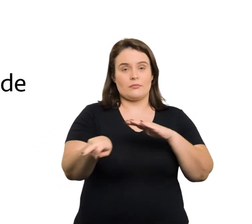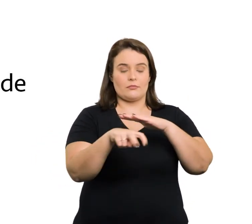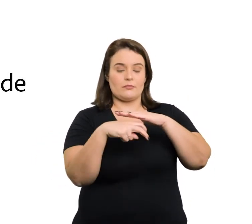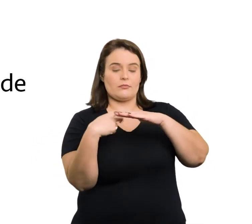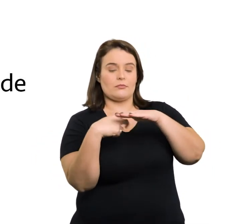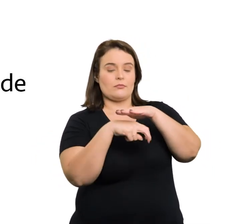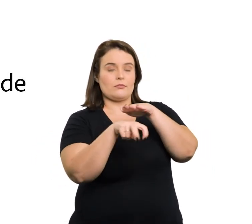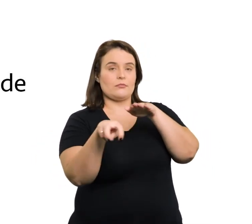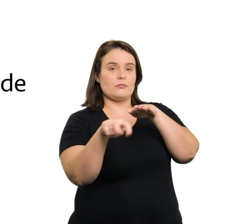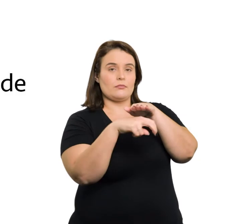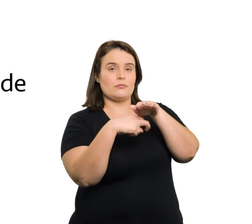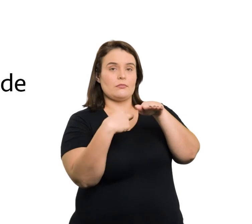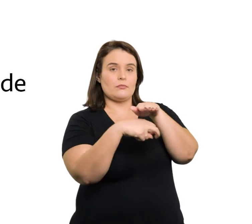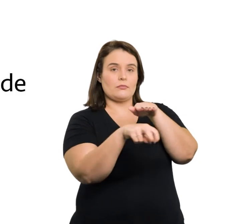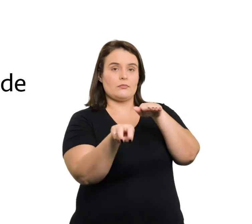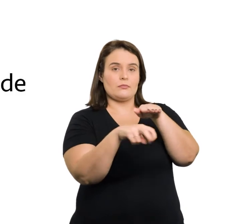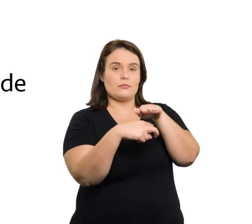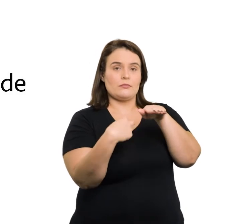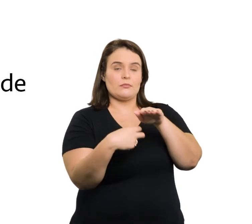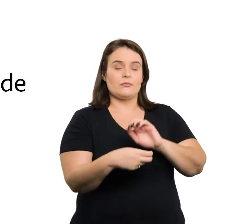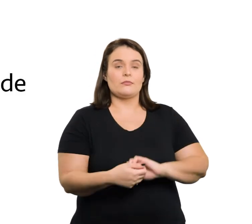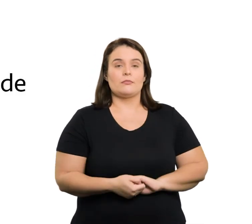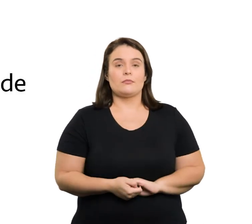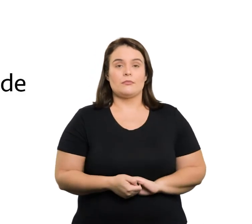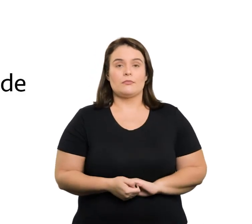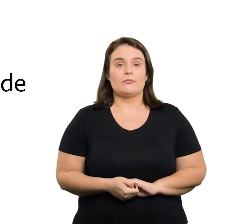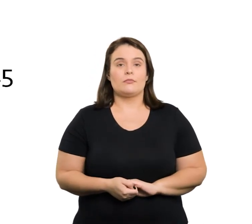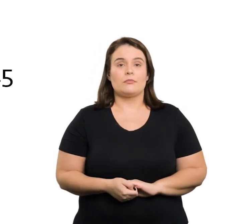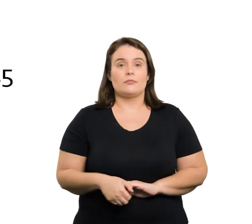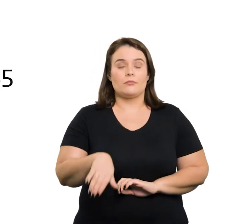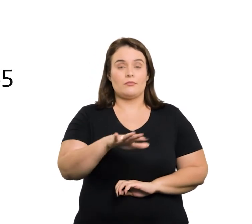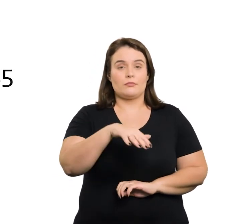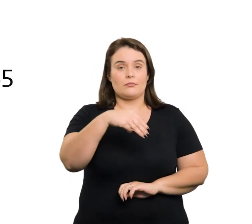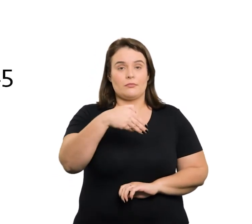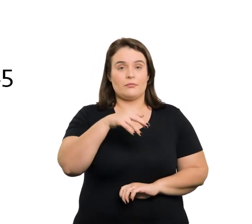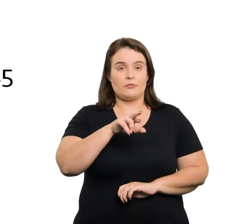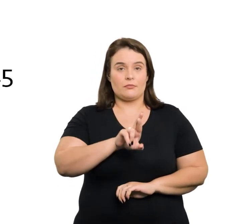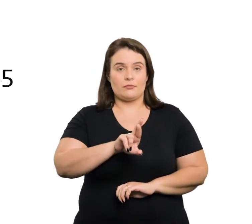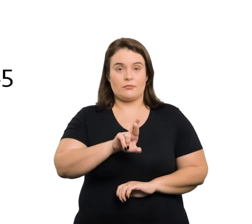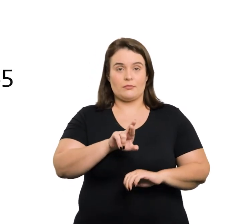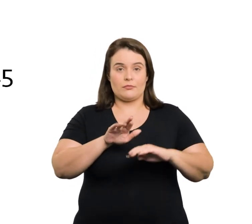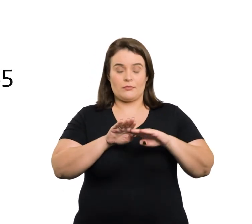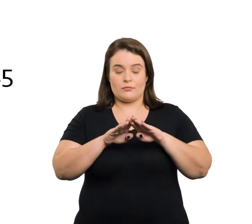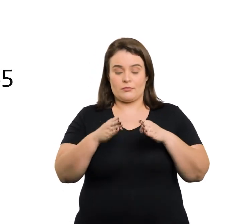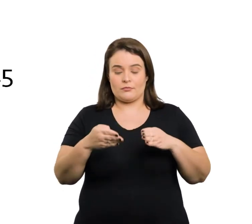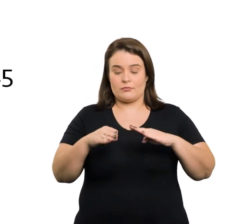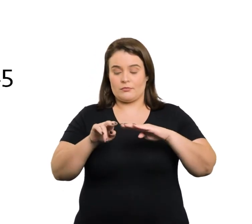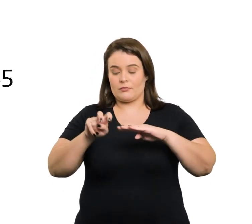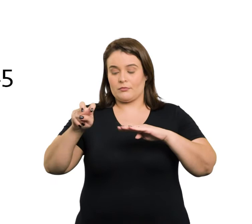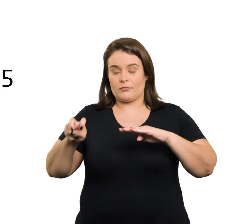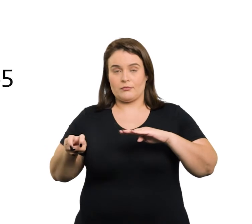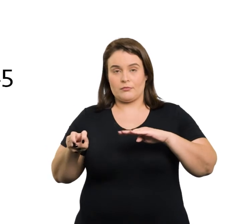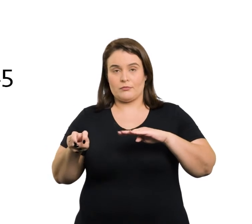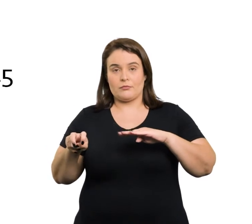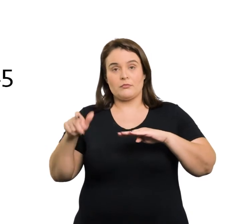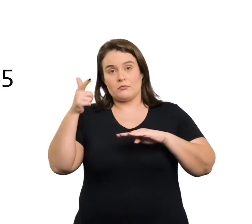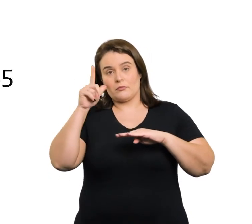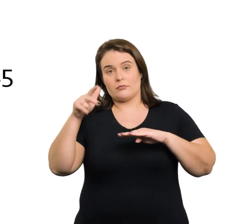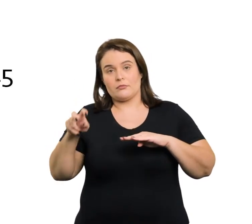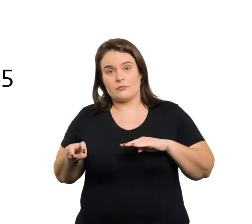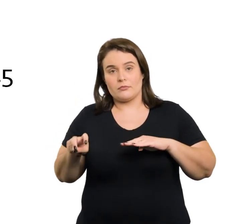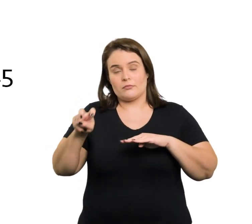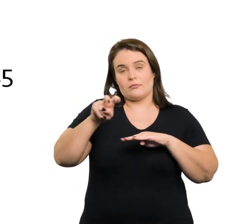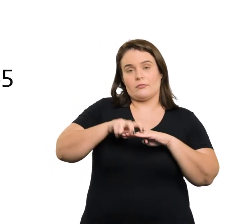para permitir manobra de pessoas em cadeiras de rodas. Espaço de MR ao lado do banco